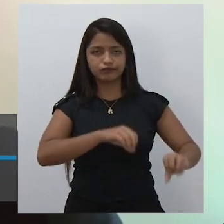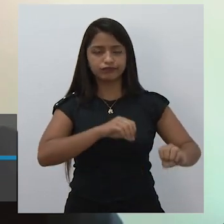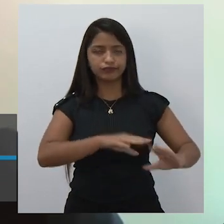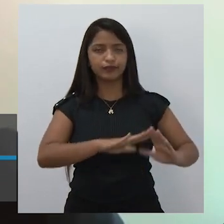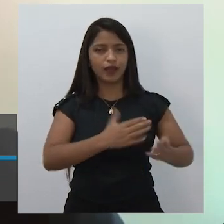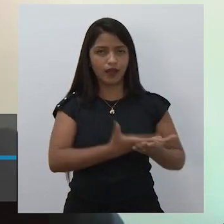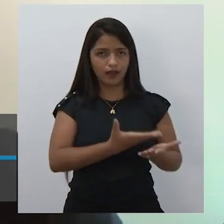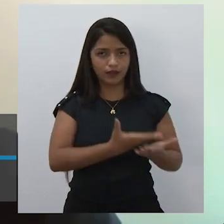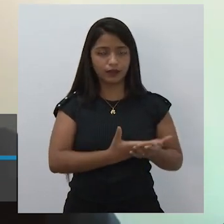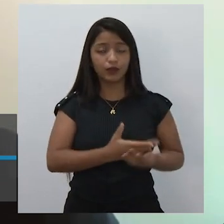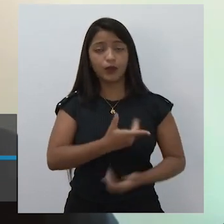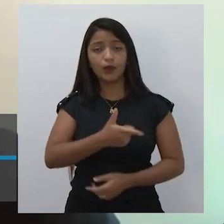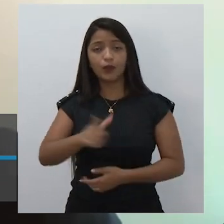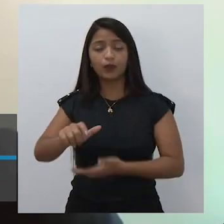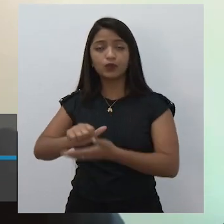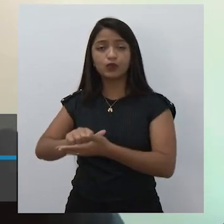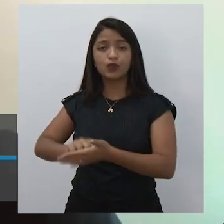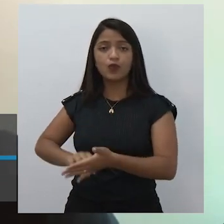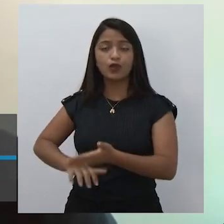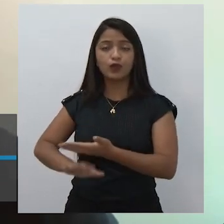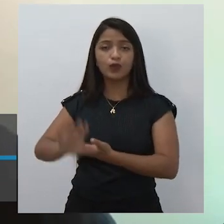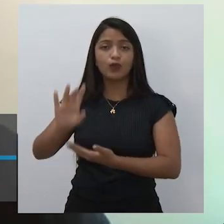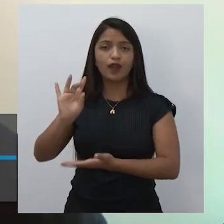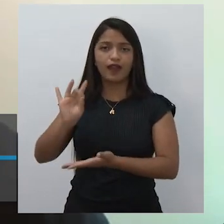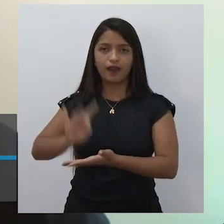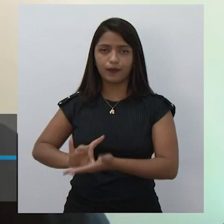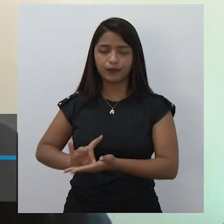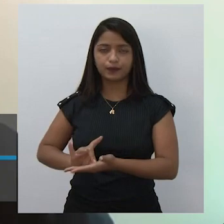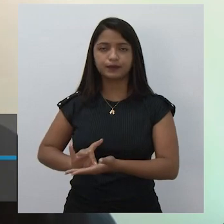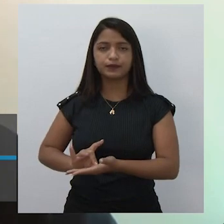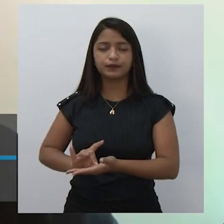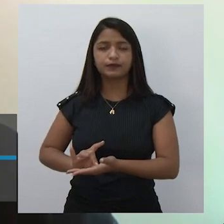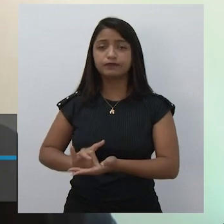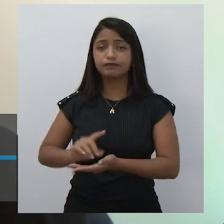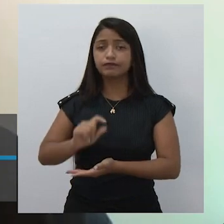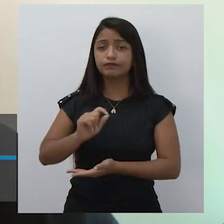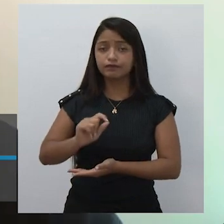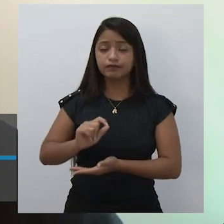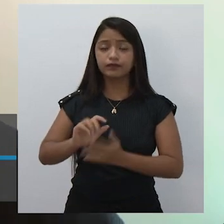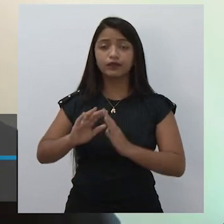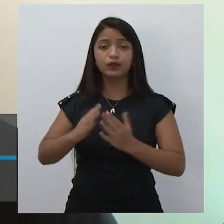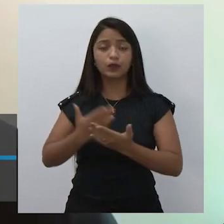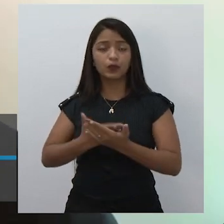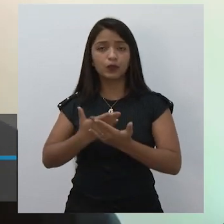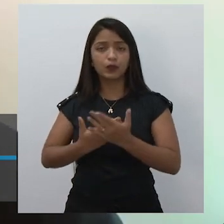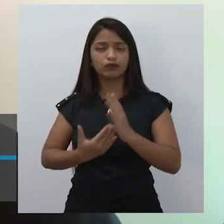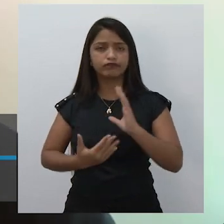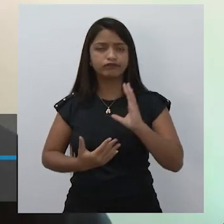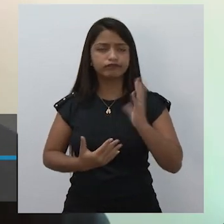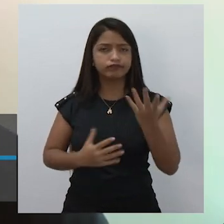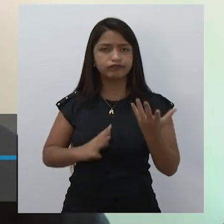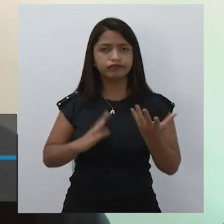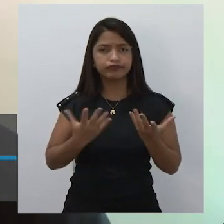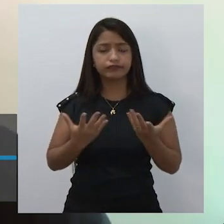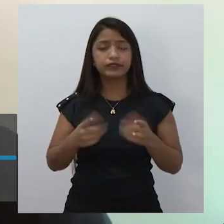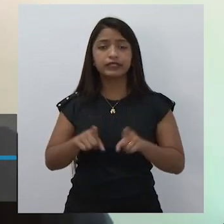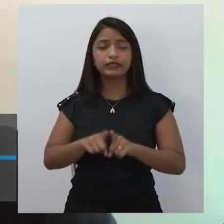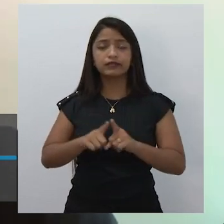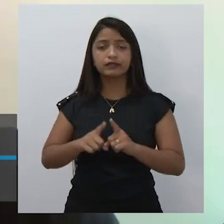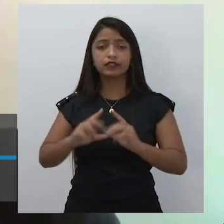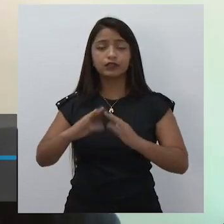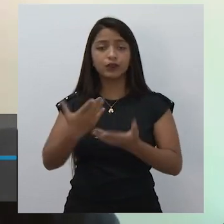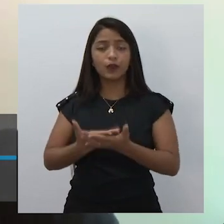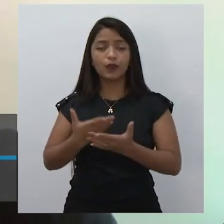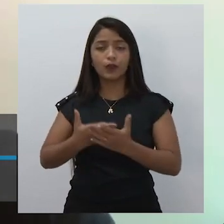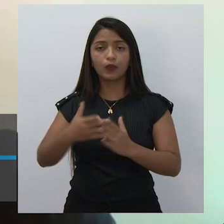currículo real, que é a relação daquilo especificamente que acontece na escola e o meio ao qual a escola está inserida,